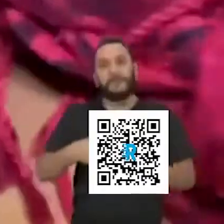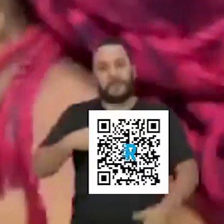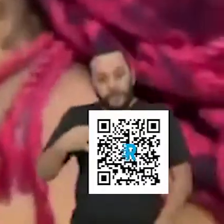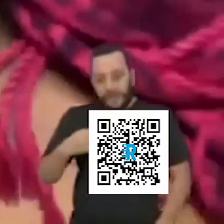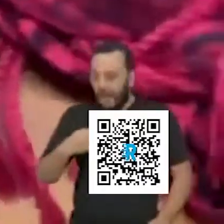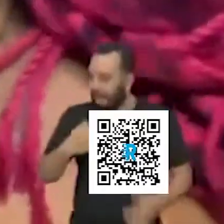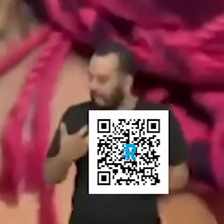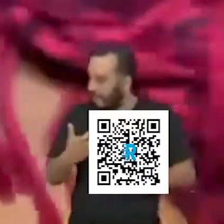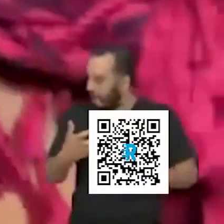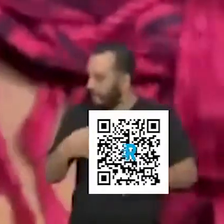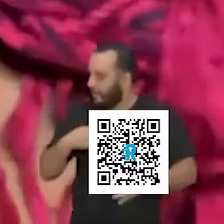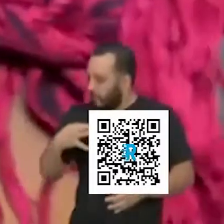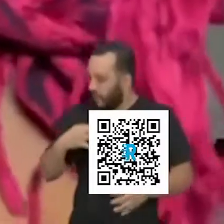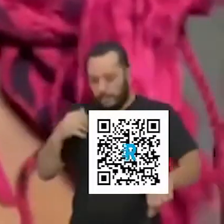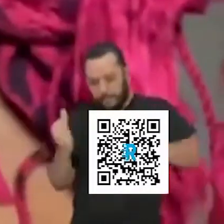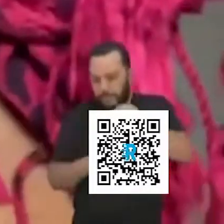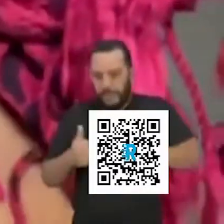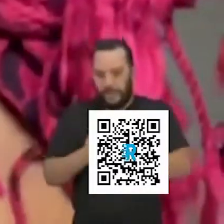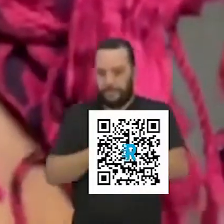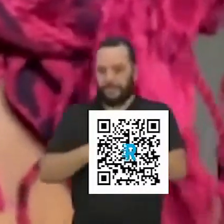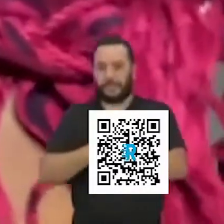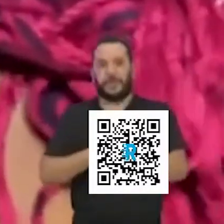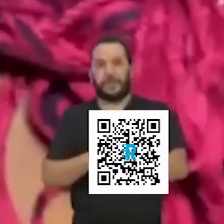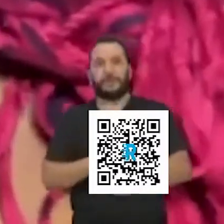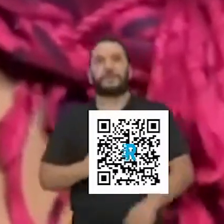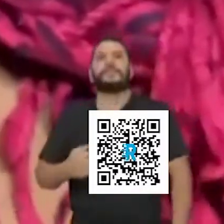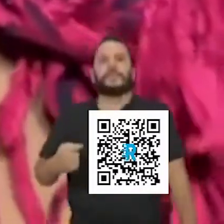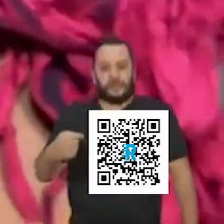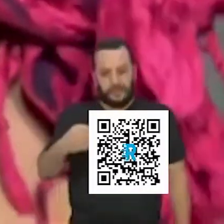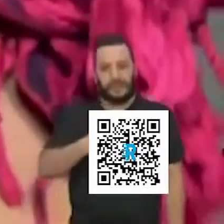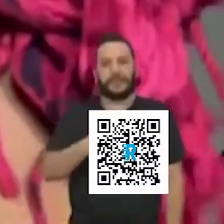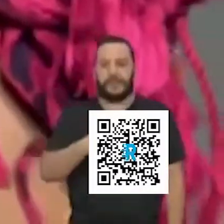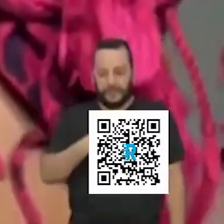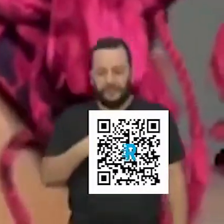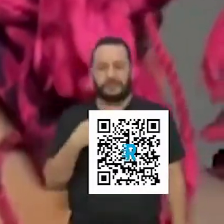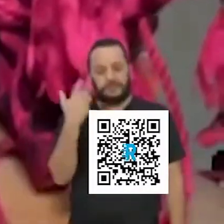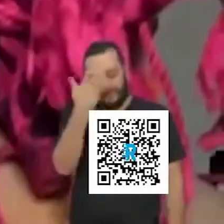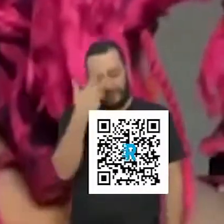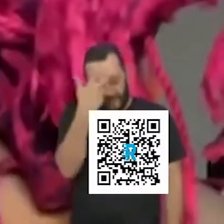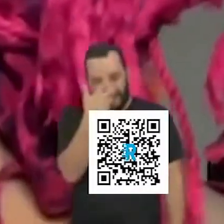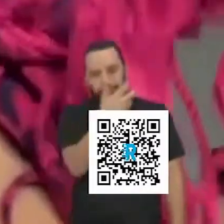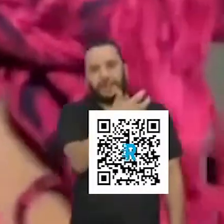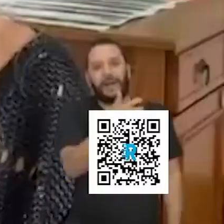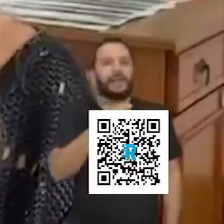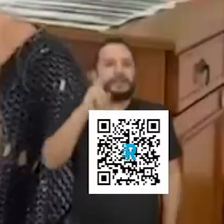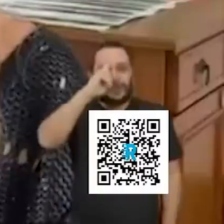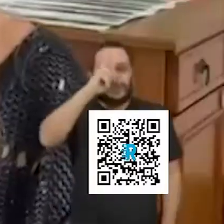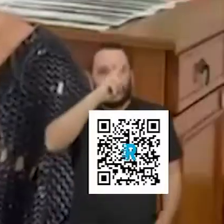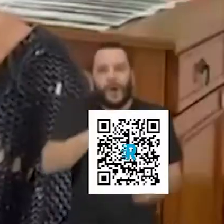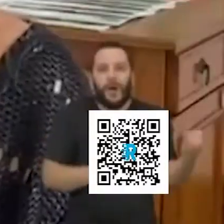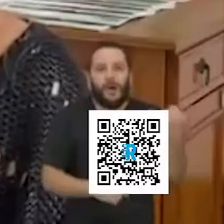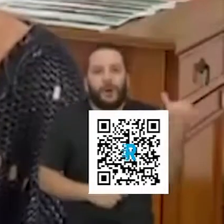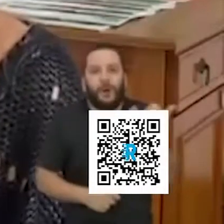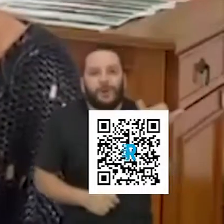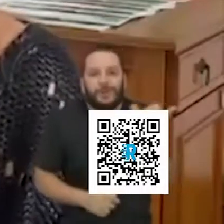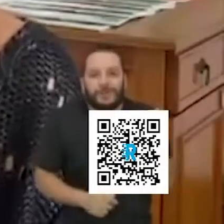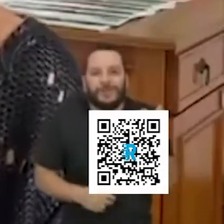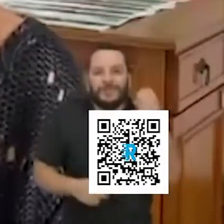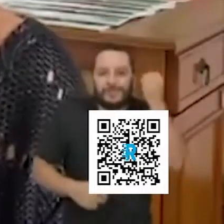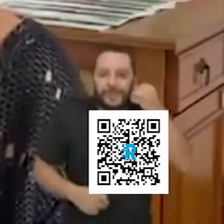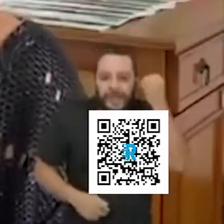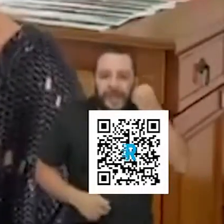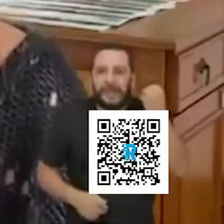em profissão. Eu estava profundamente apaixonada pelas histórias deles, pelas